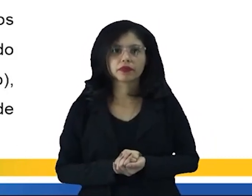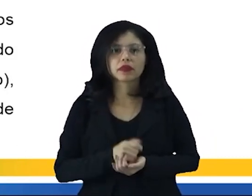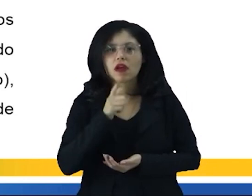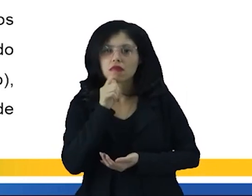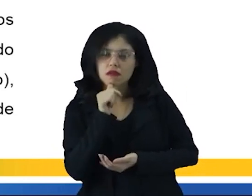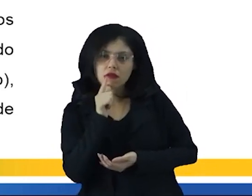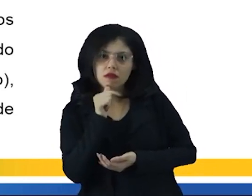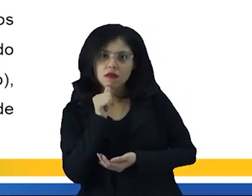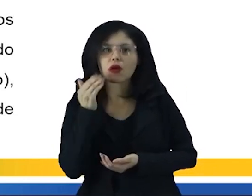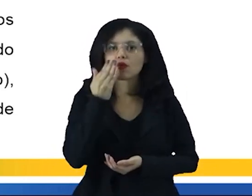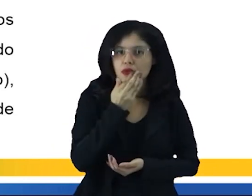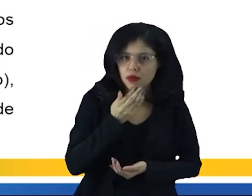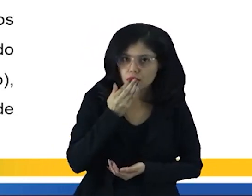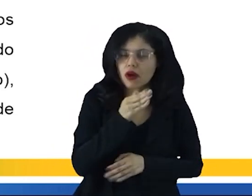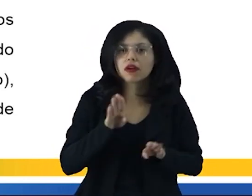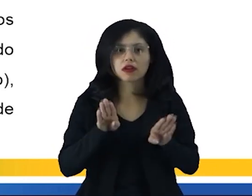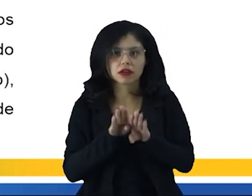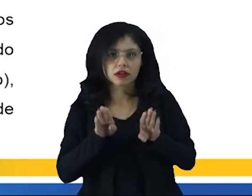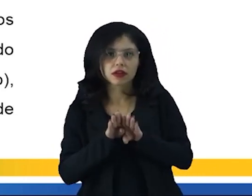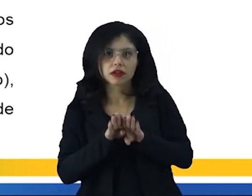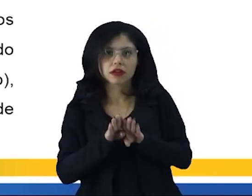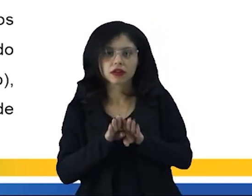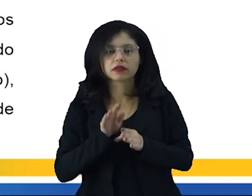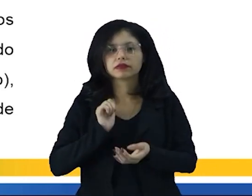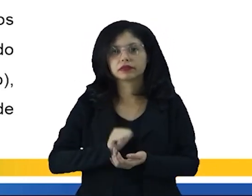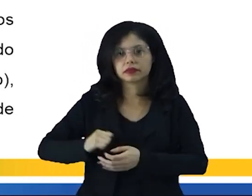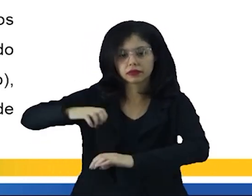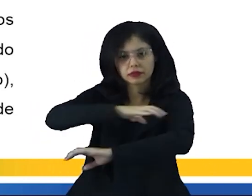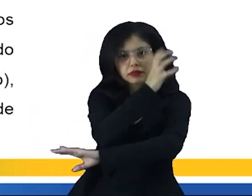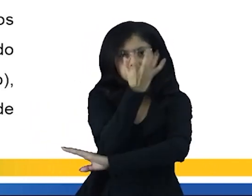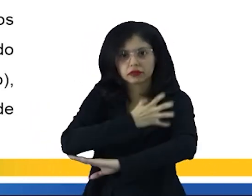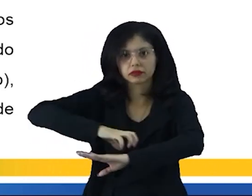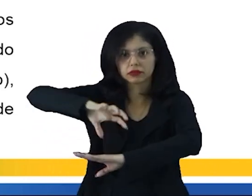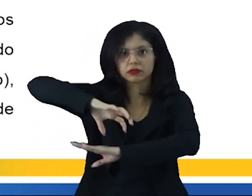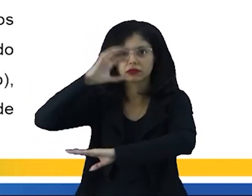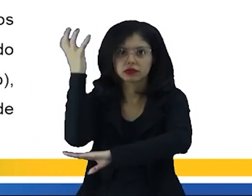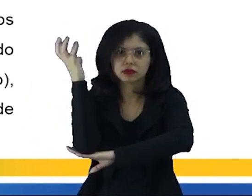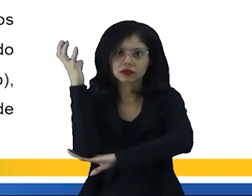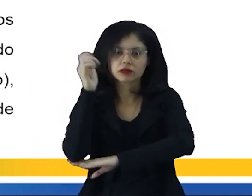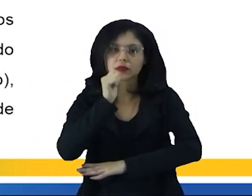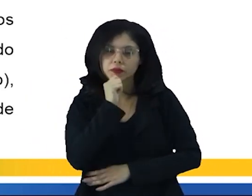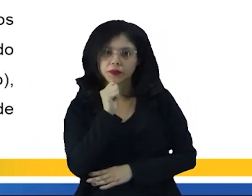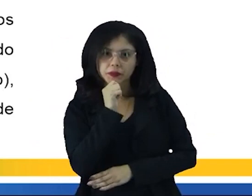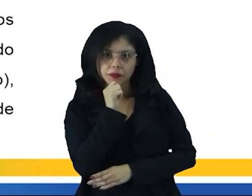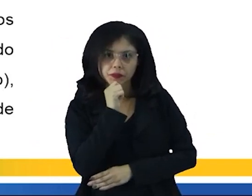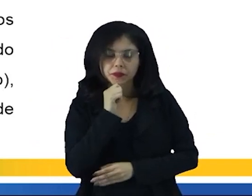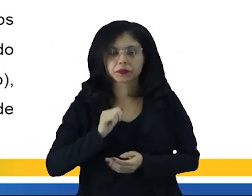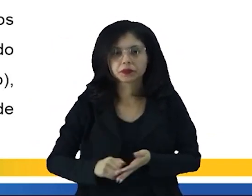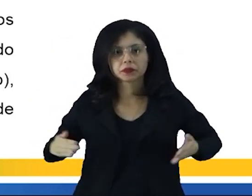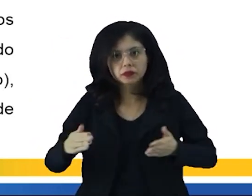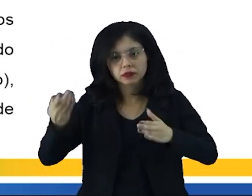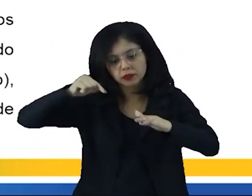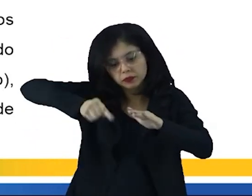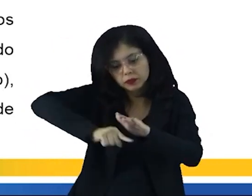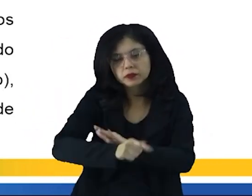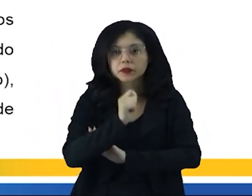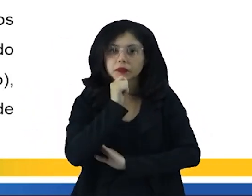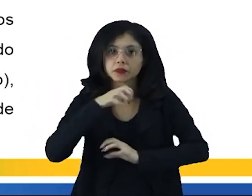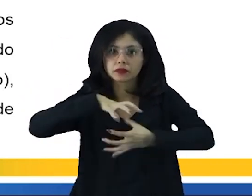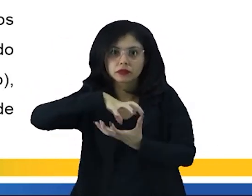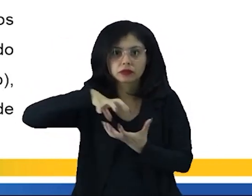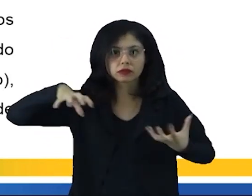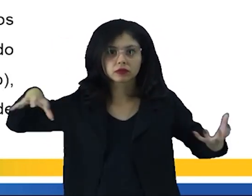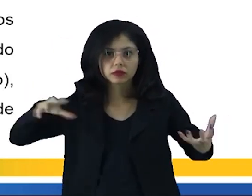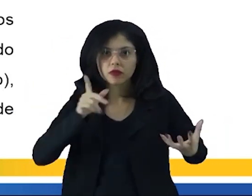de água doce, constituído pelos ecossistemas localizados nas bacias hidrográficas no interior do continente,